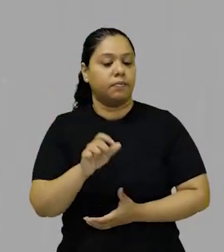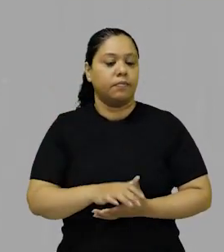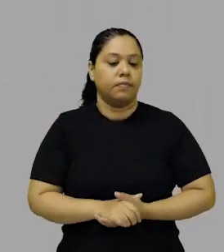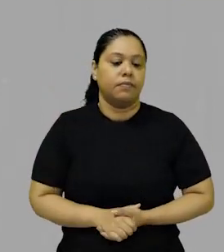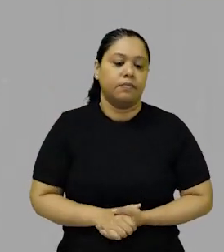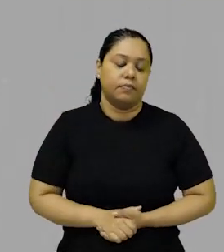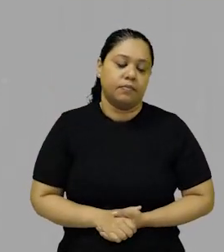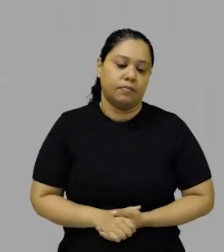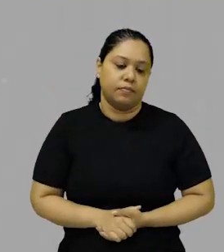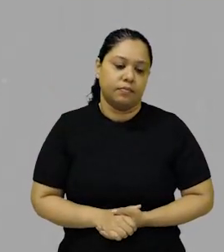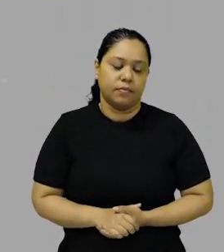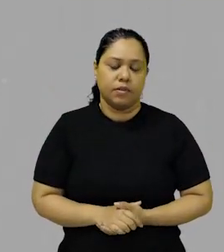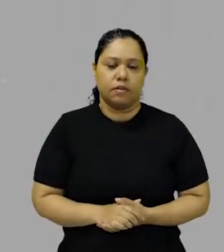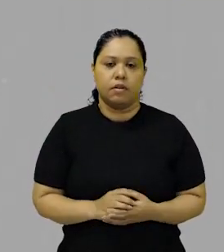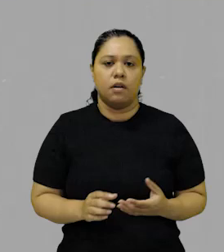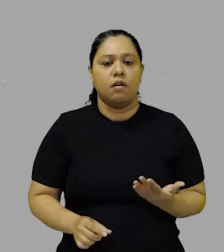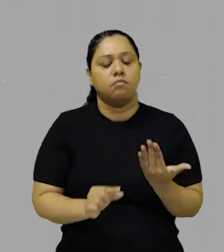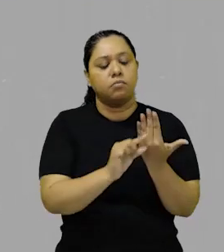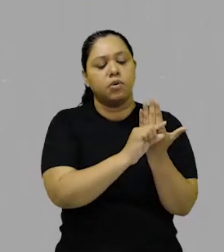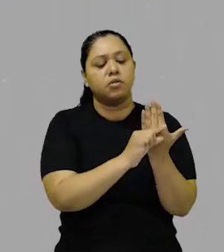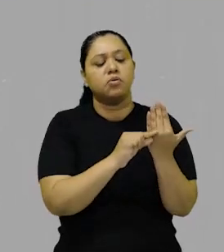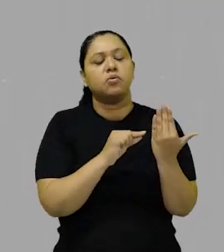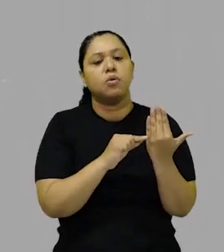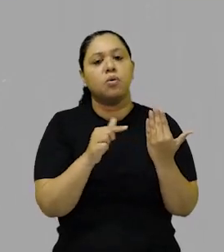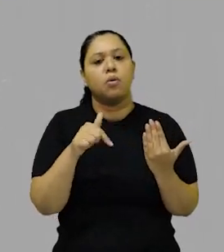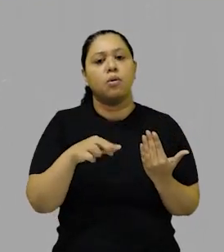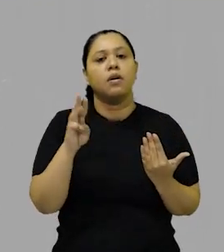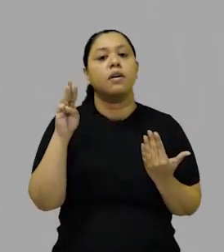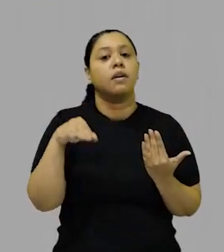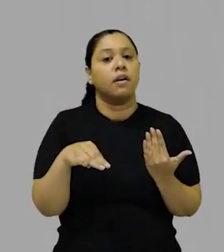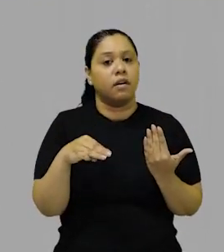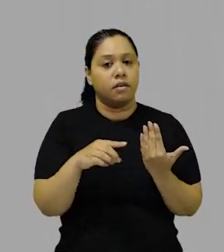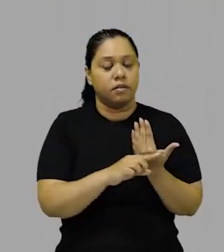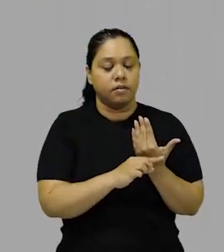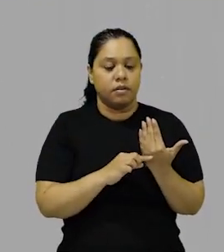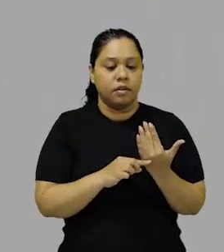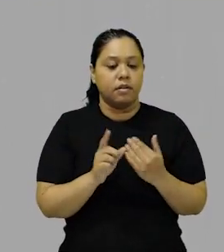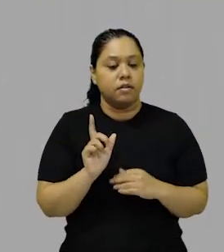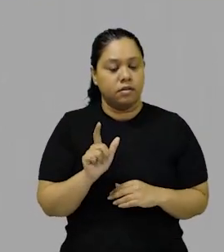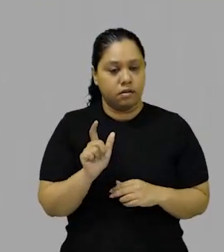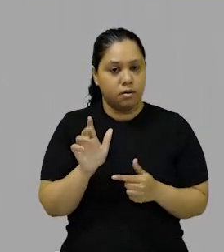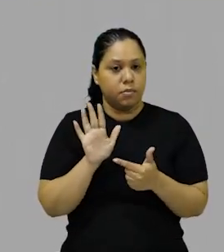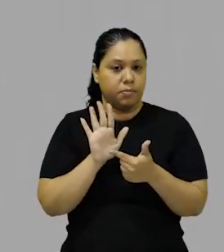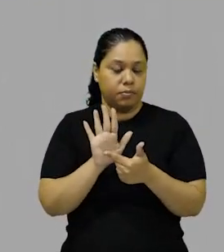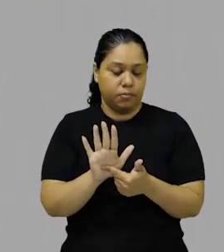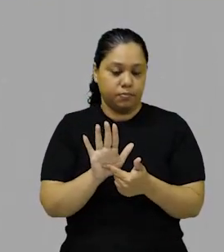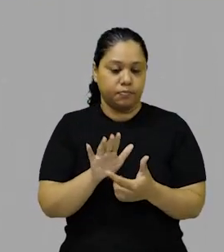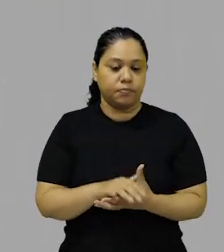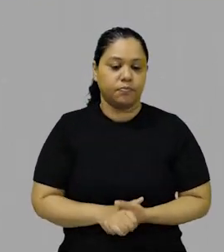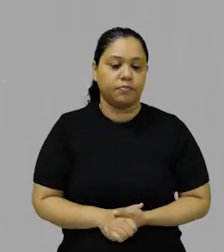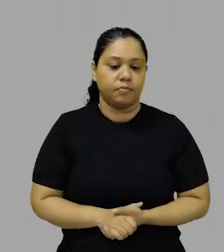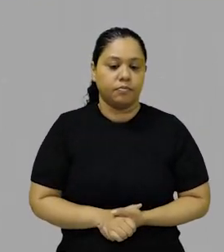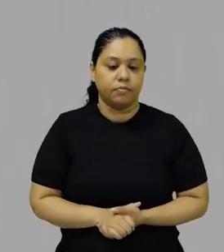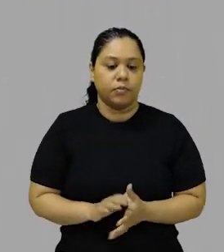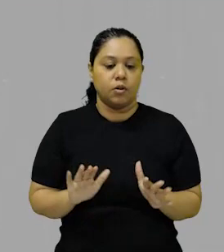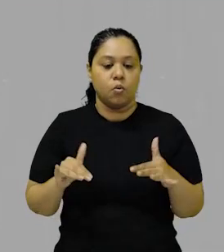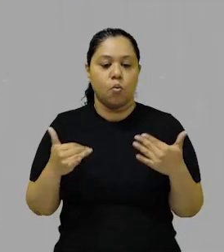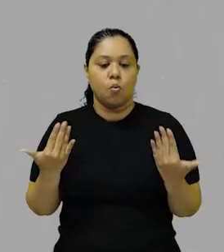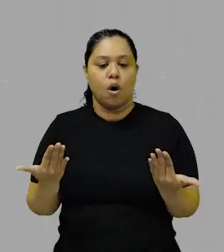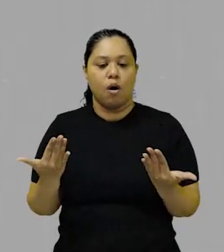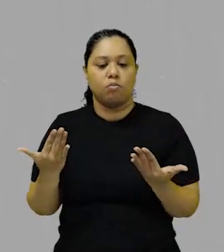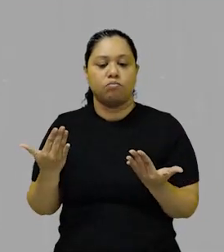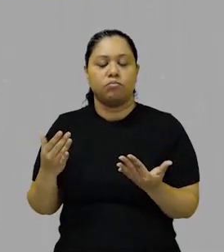considere quem é o autor ou o compositor, então sempre na fonte vai aparecer, qual é